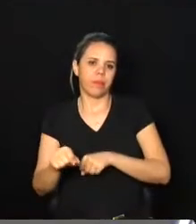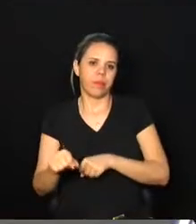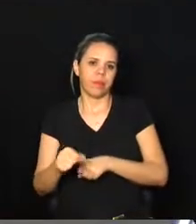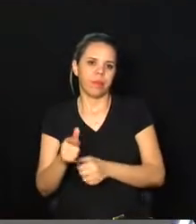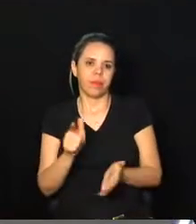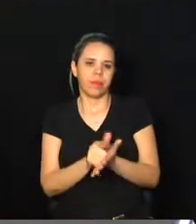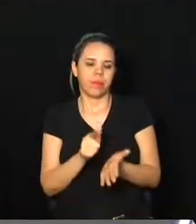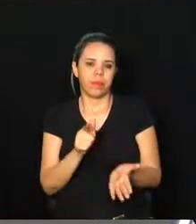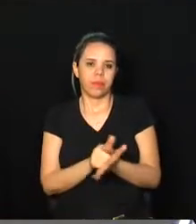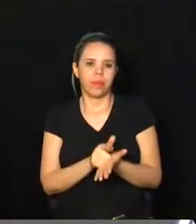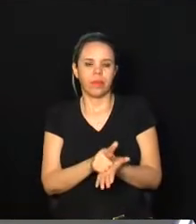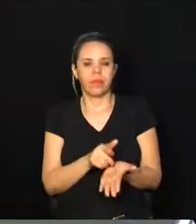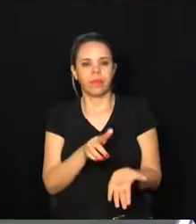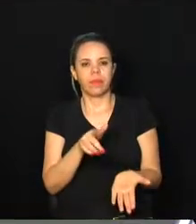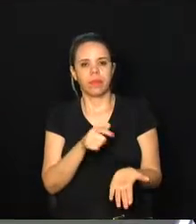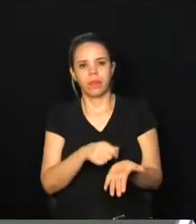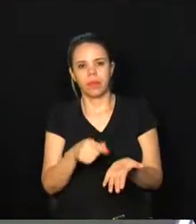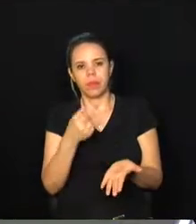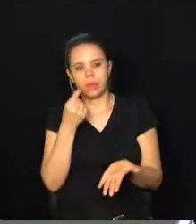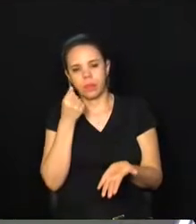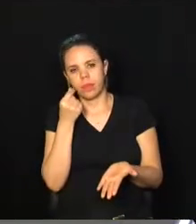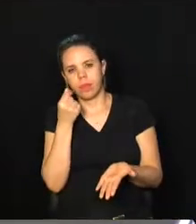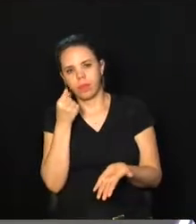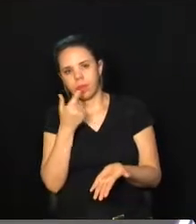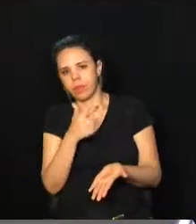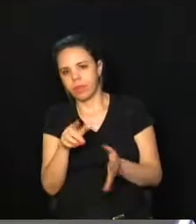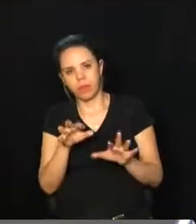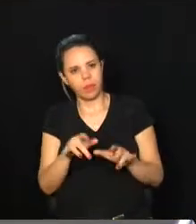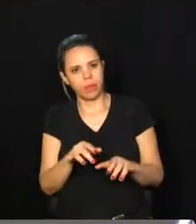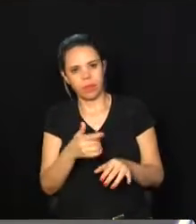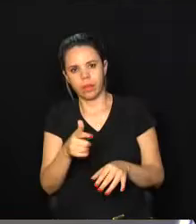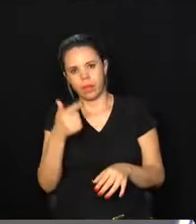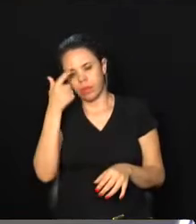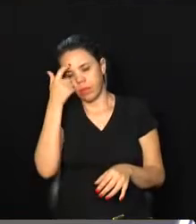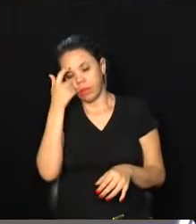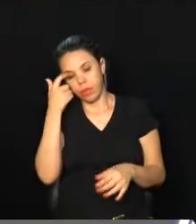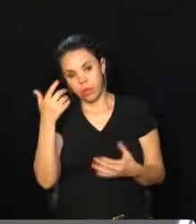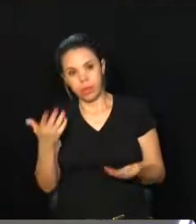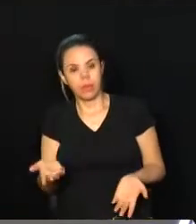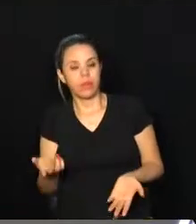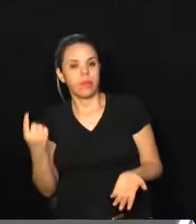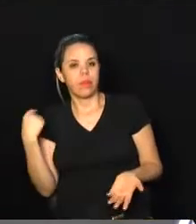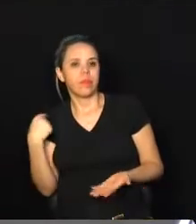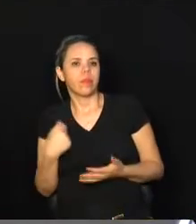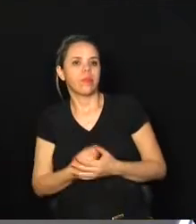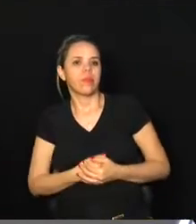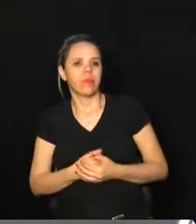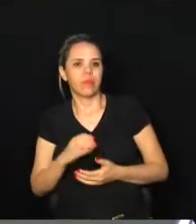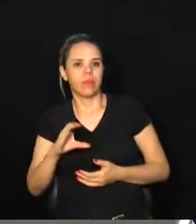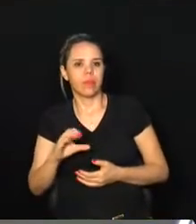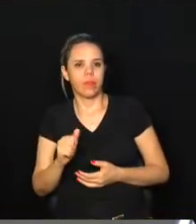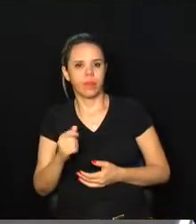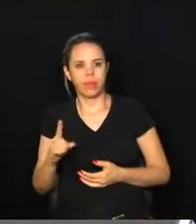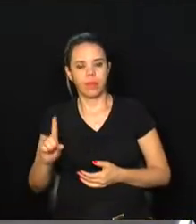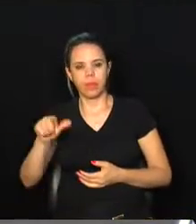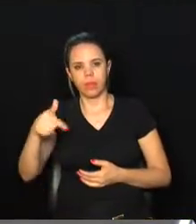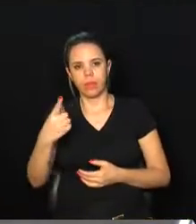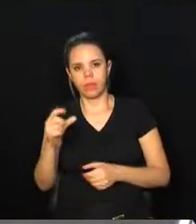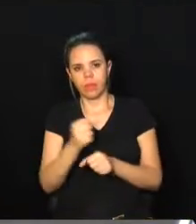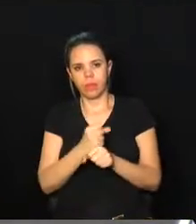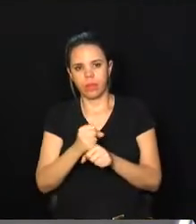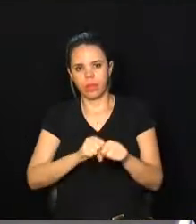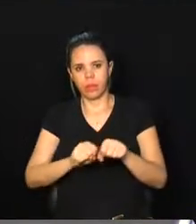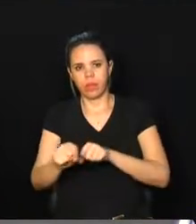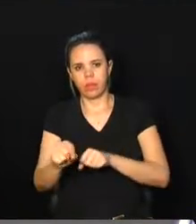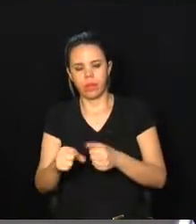papel vegetal, no lápis, não tinha computador, né? O CAD veio 10 anos depois que eu me